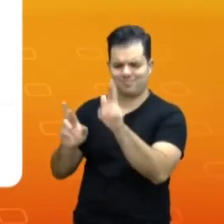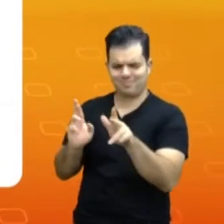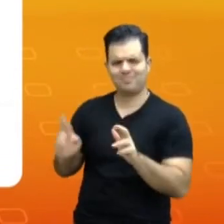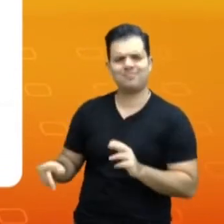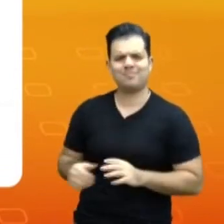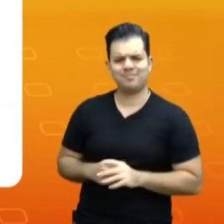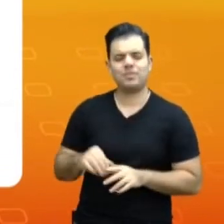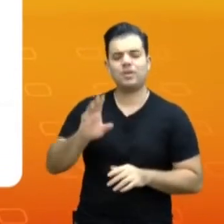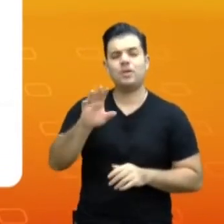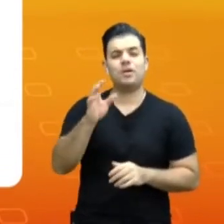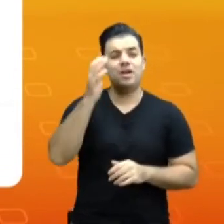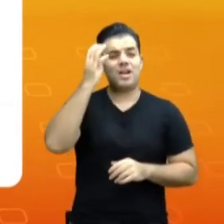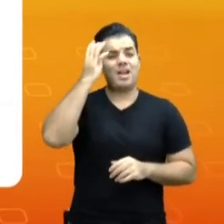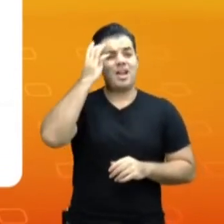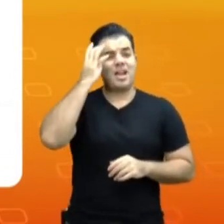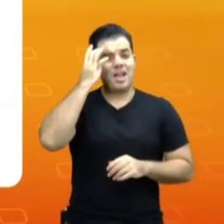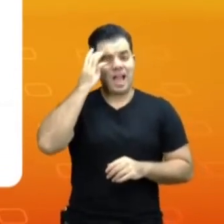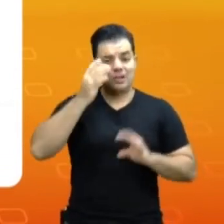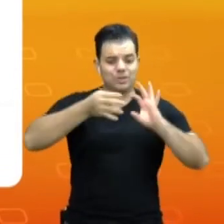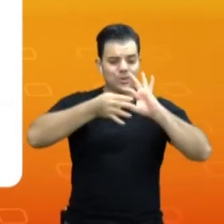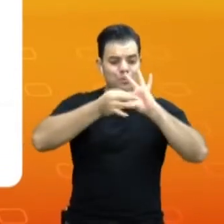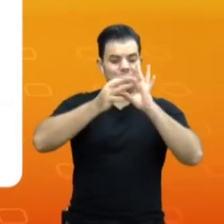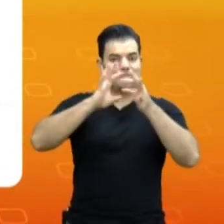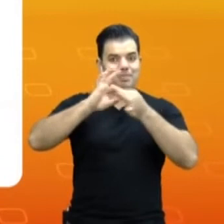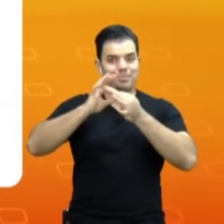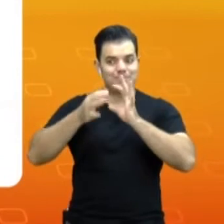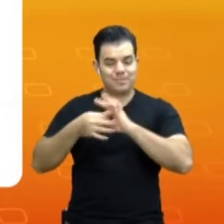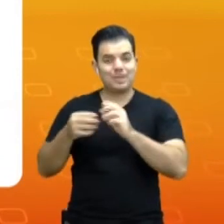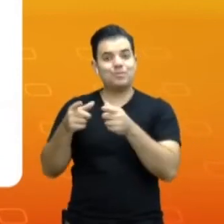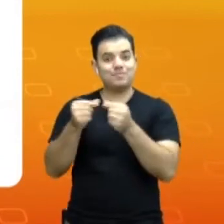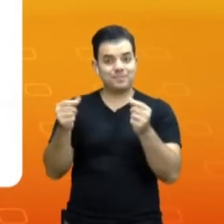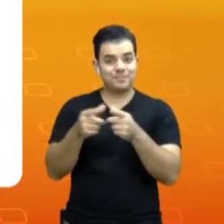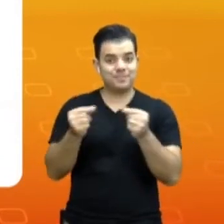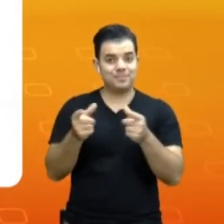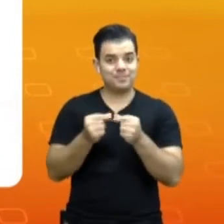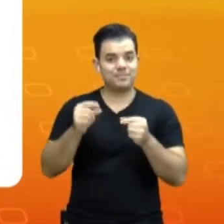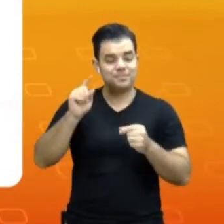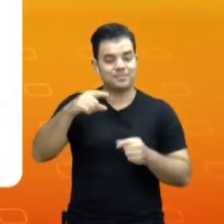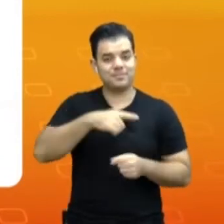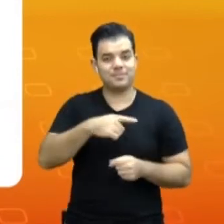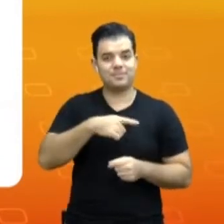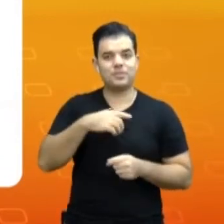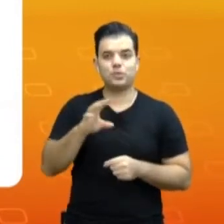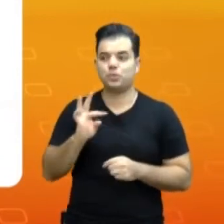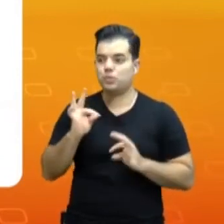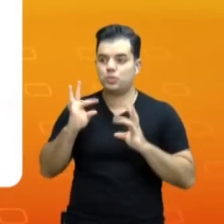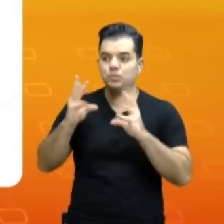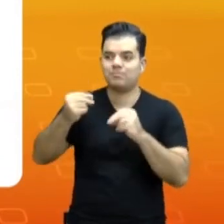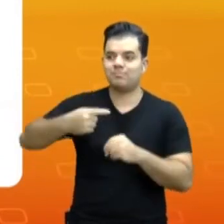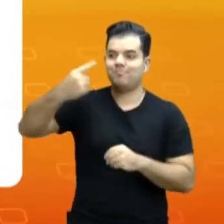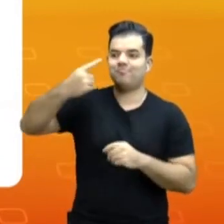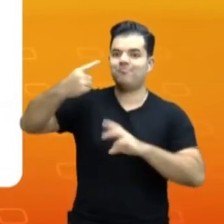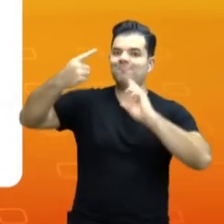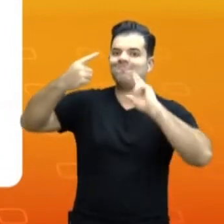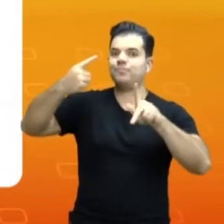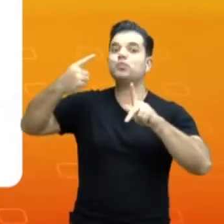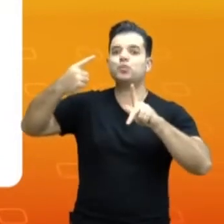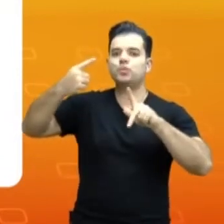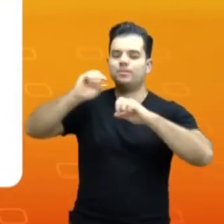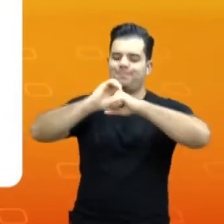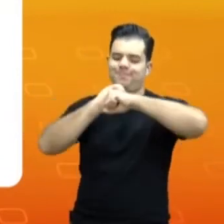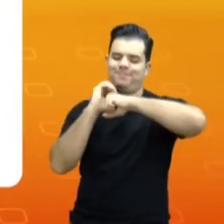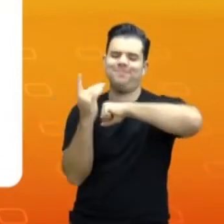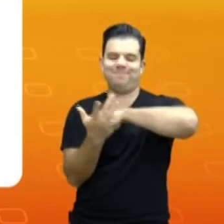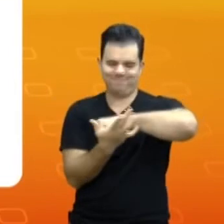que esta Olimpíada, ela teve um fator que era acima de tudo, né? Que era a pandemia.